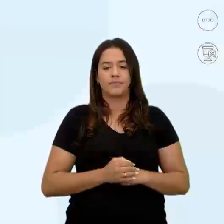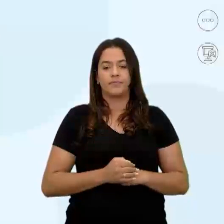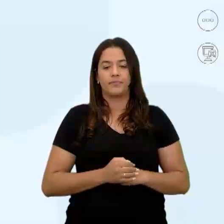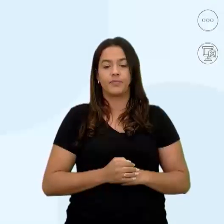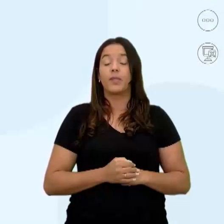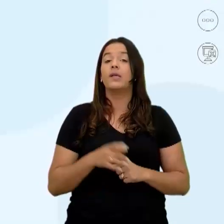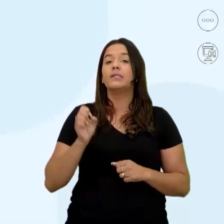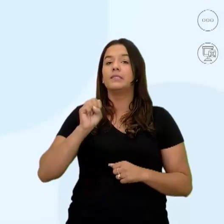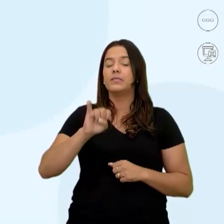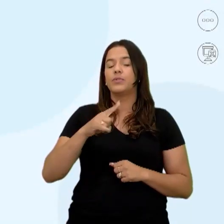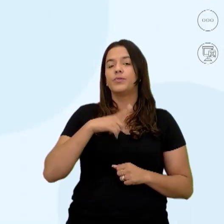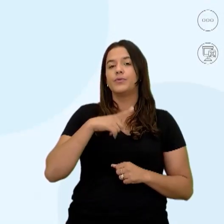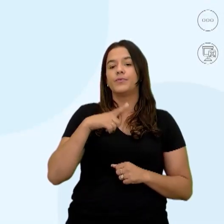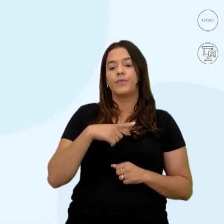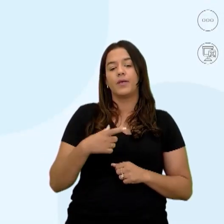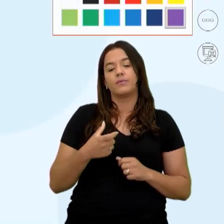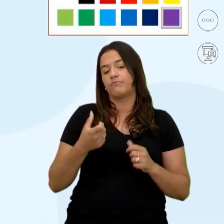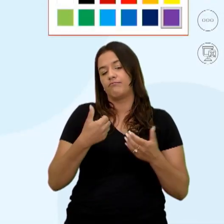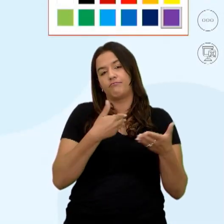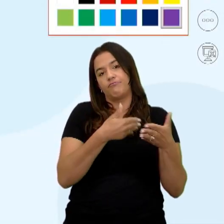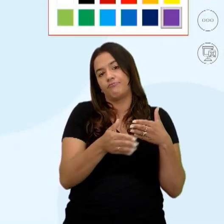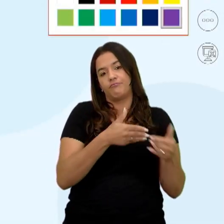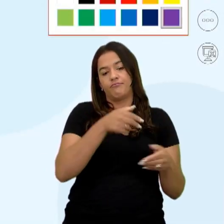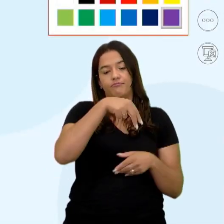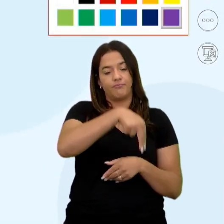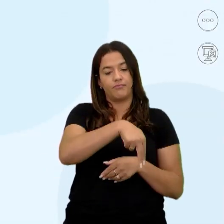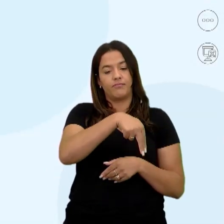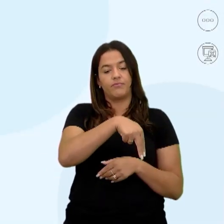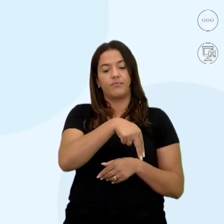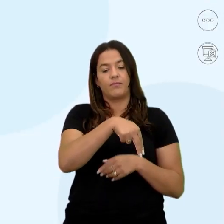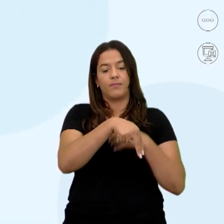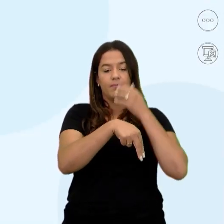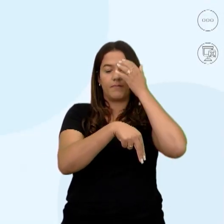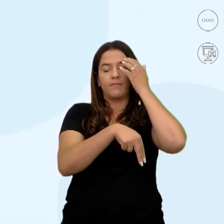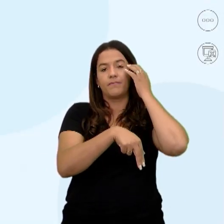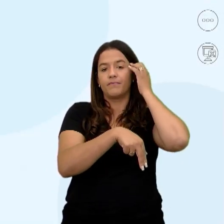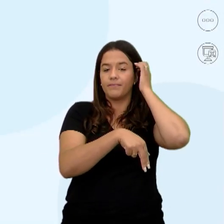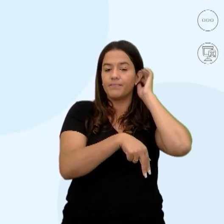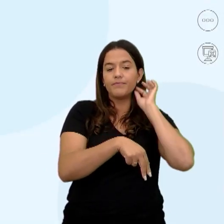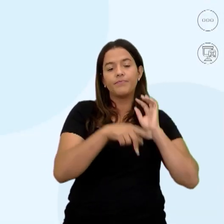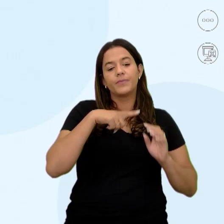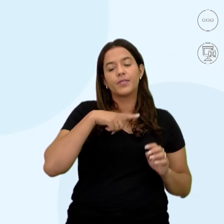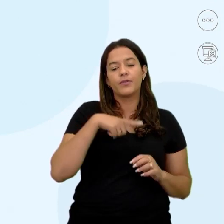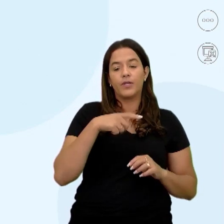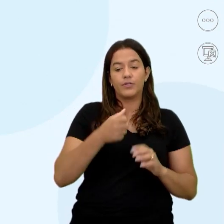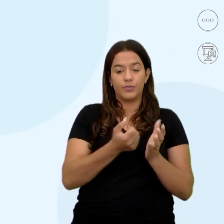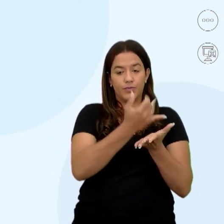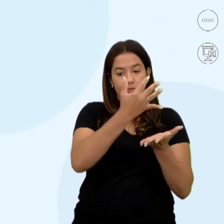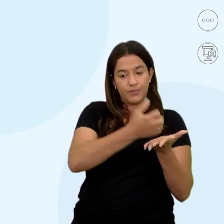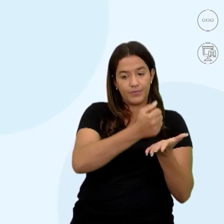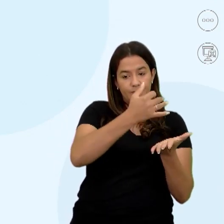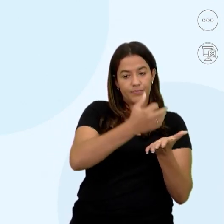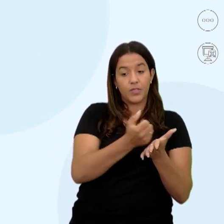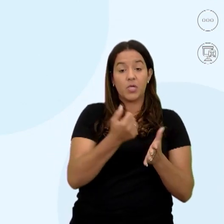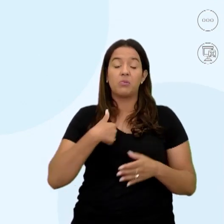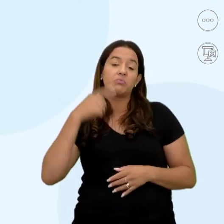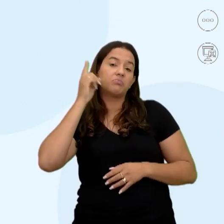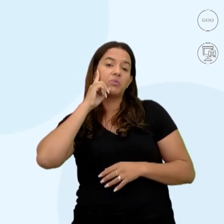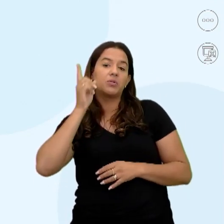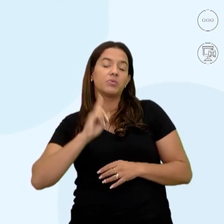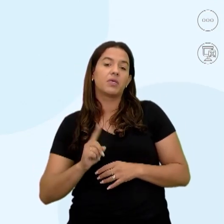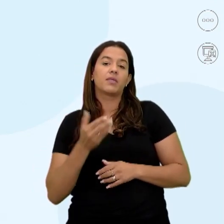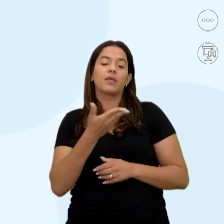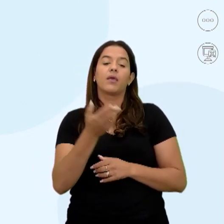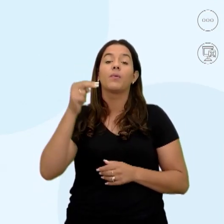N sacos, né? Deixa eu apagar aqui. Se eu tivesse N sacos de farinha, eu não sei quem é o N, mas